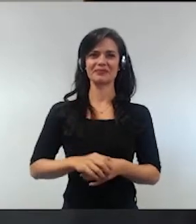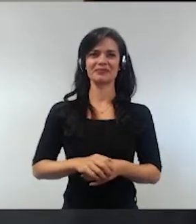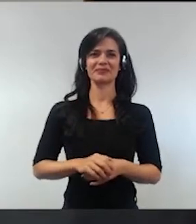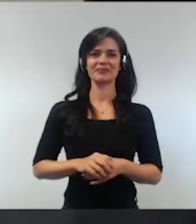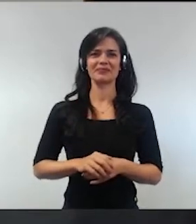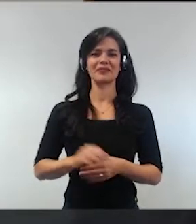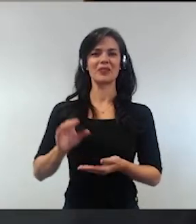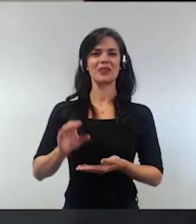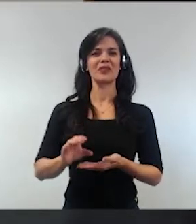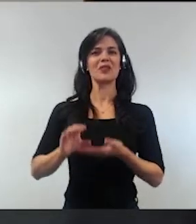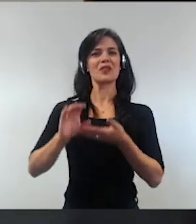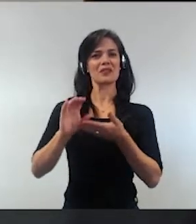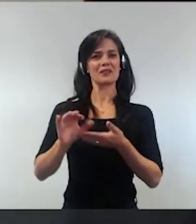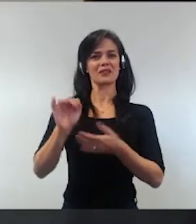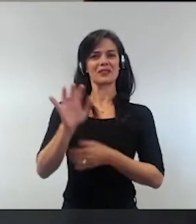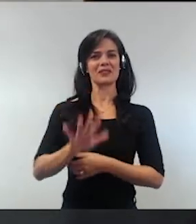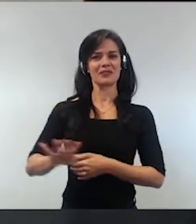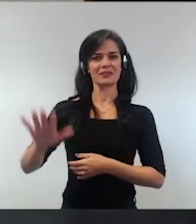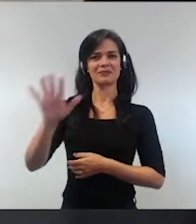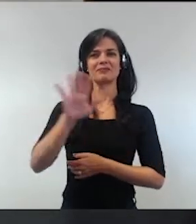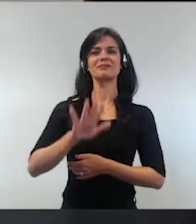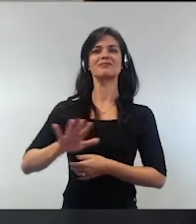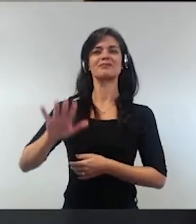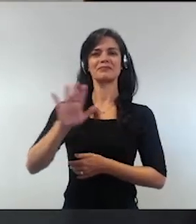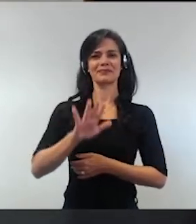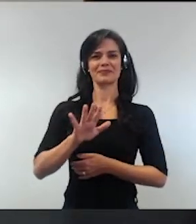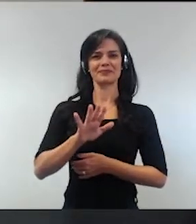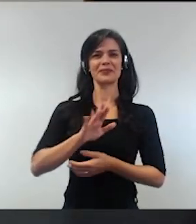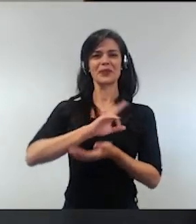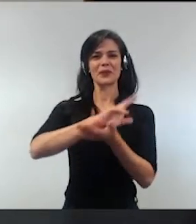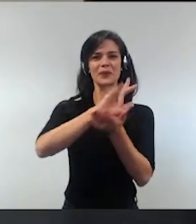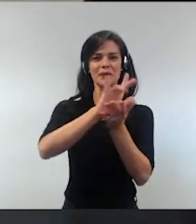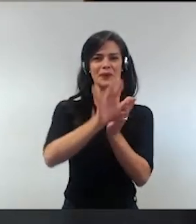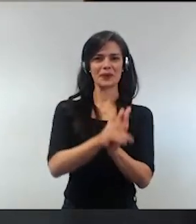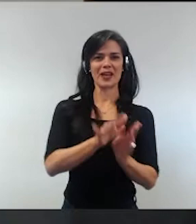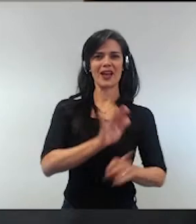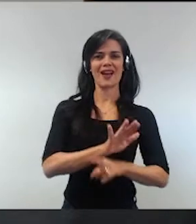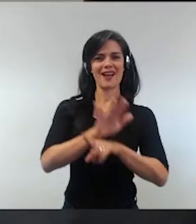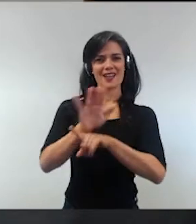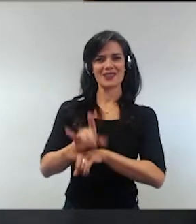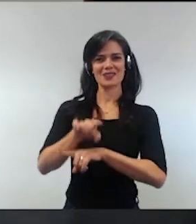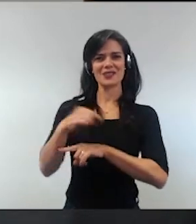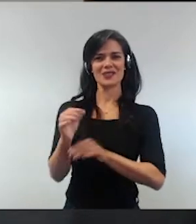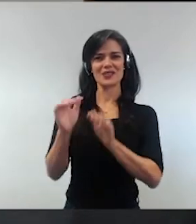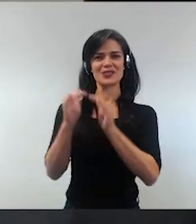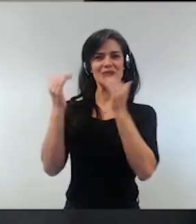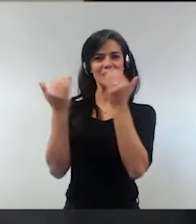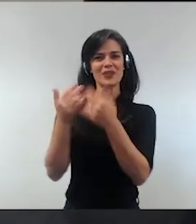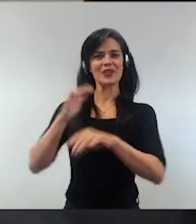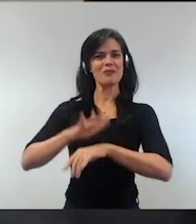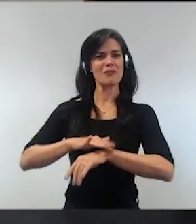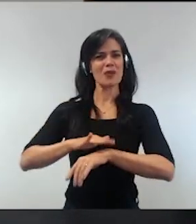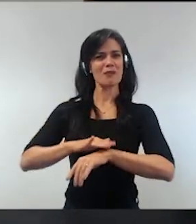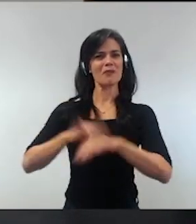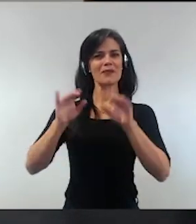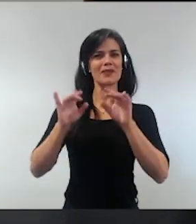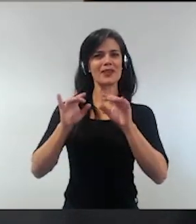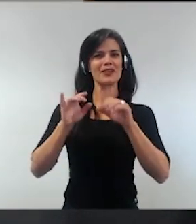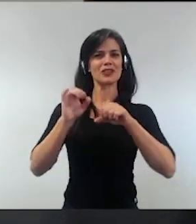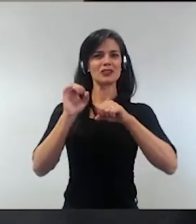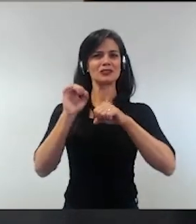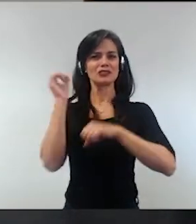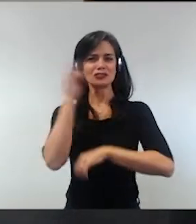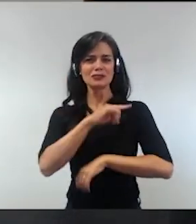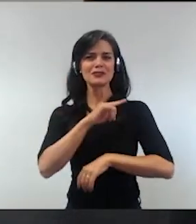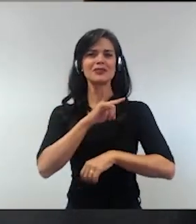Conselho Federal, da ESA Nacional, e que estão aqui colaborando nesse momento de dificuldade